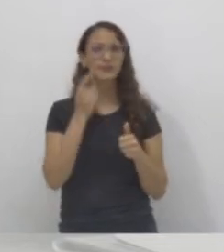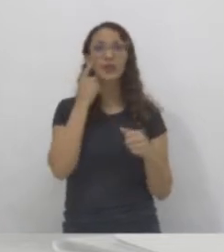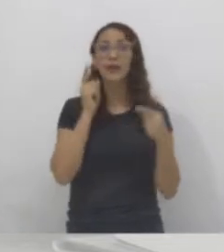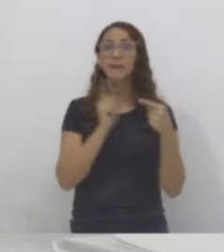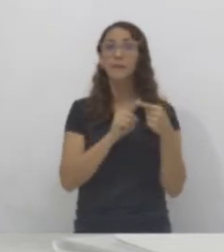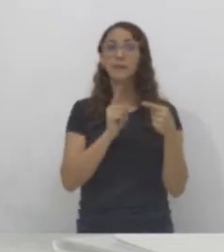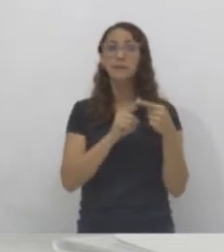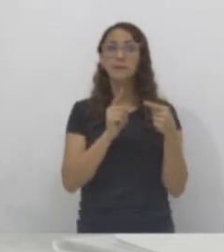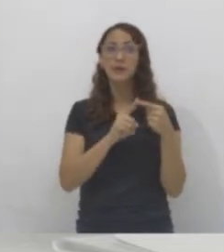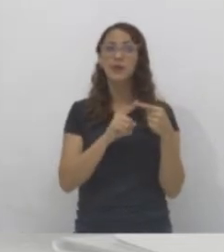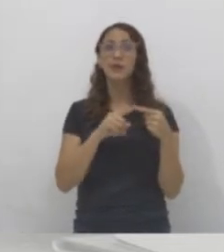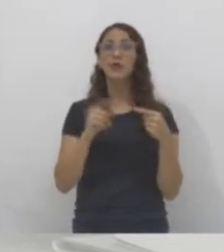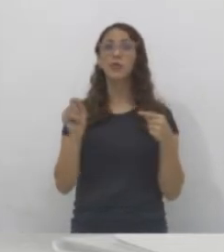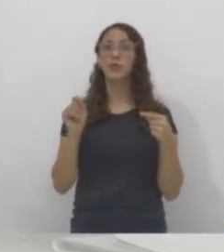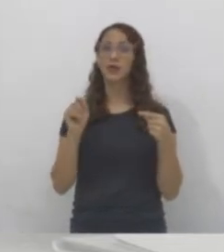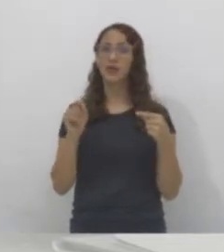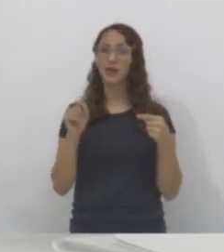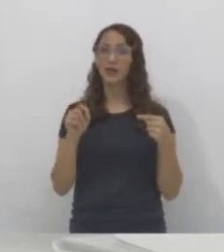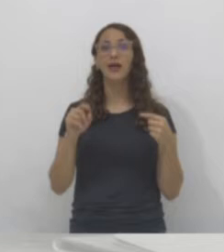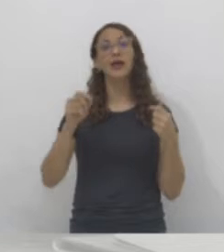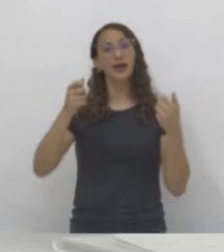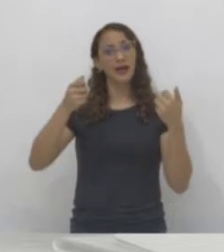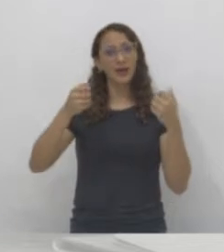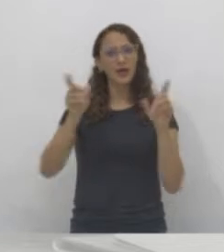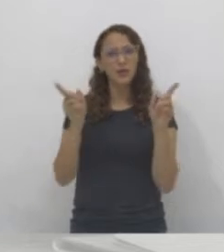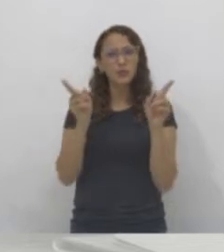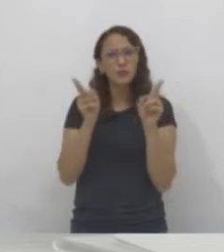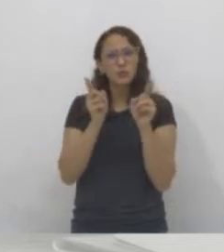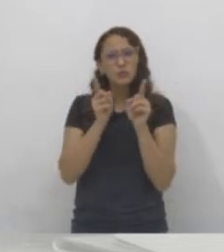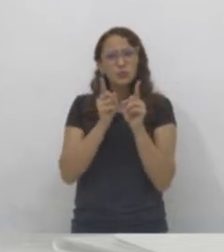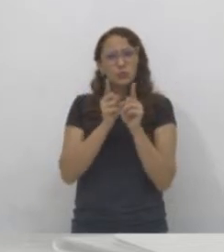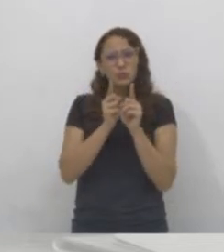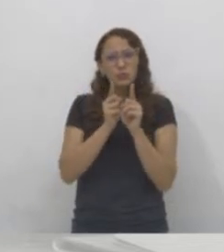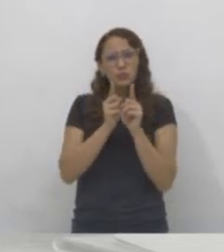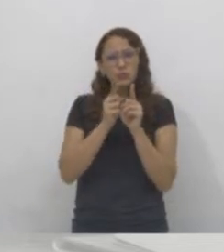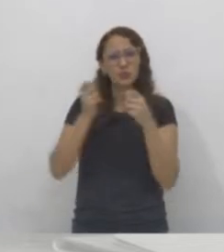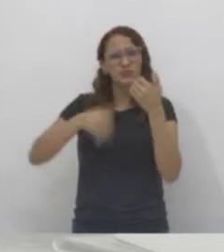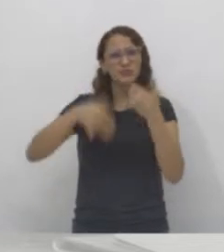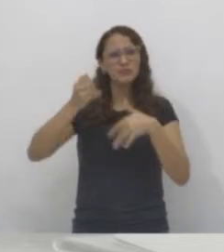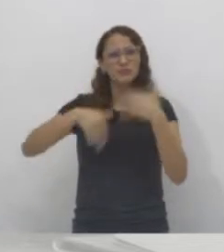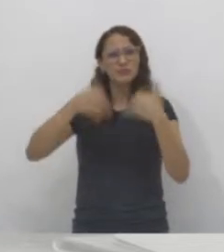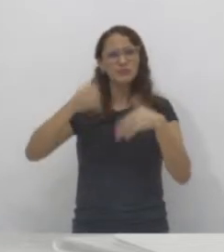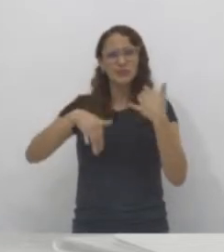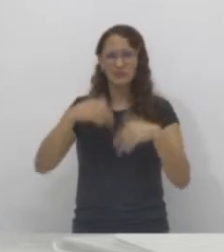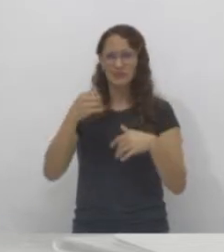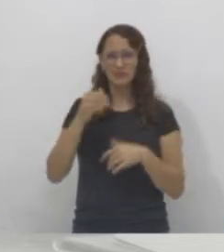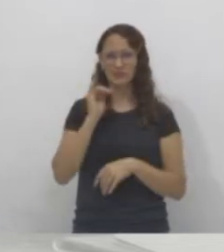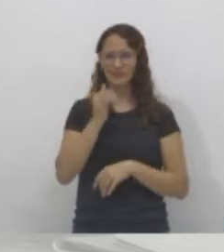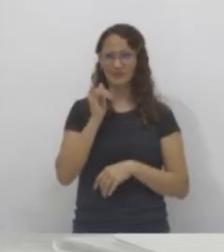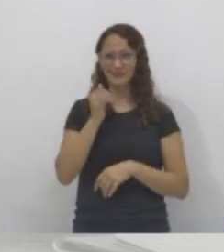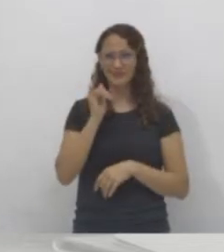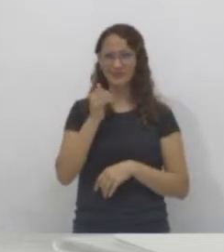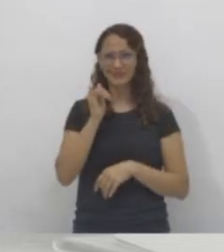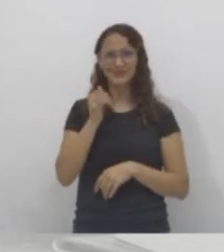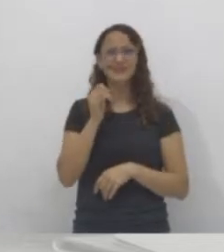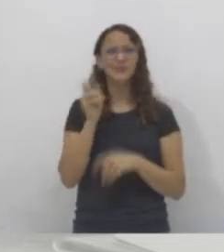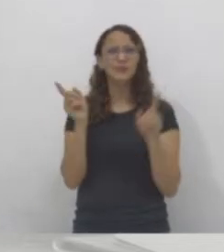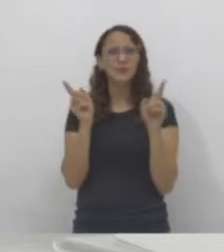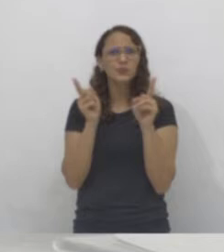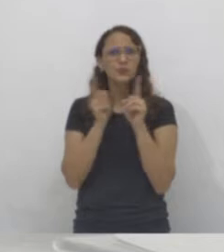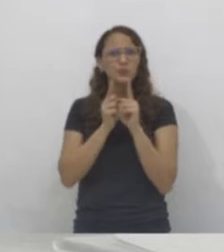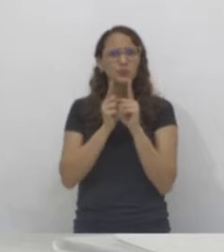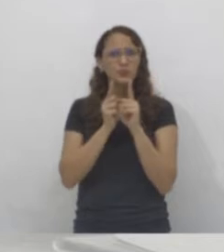narração relativamente curta. Vocês viram que eu comecei a aula com uma piada, rapidamente terminei. É uma narração curta, uma narrativa curta,